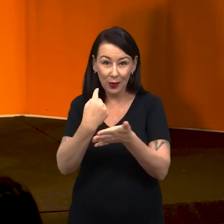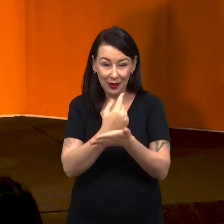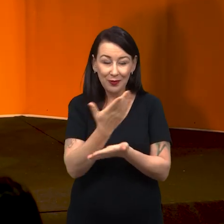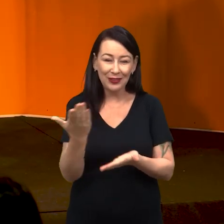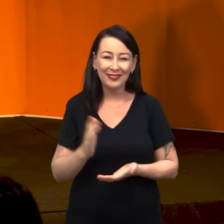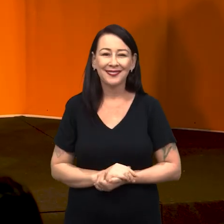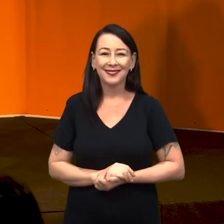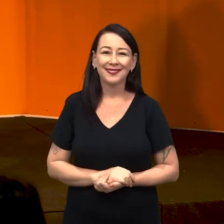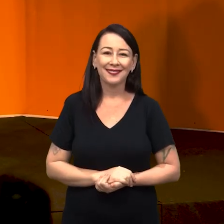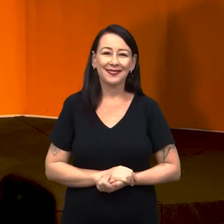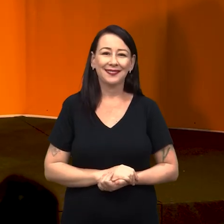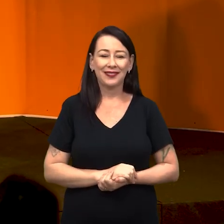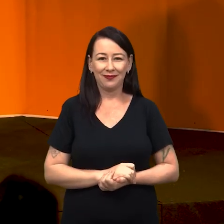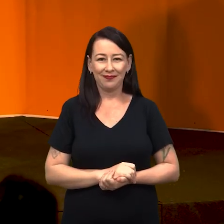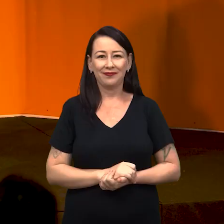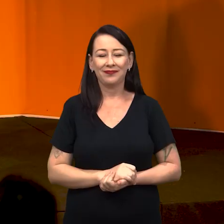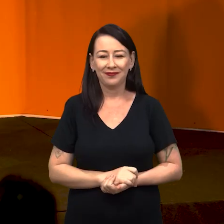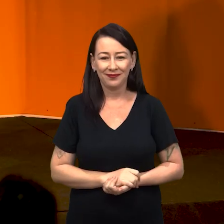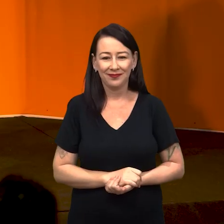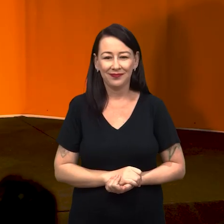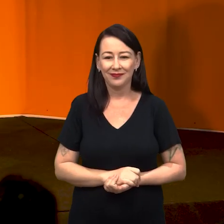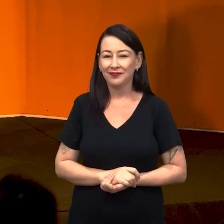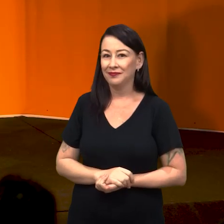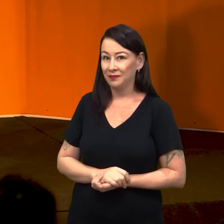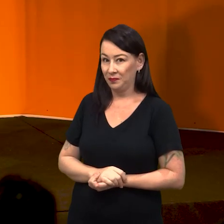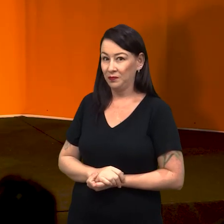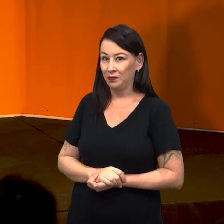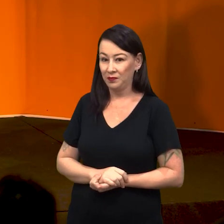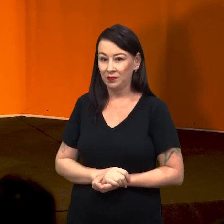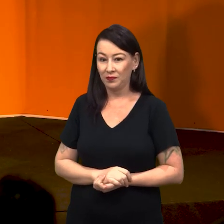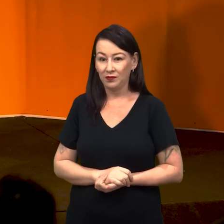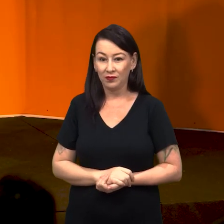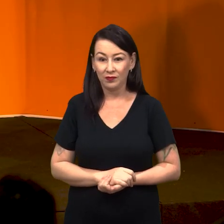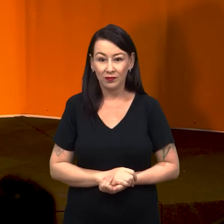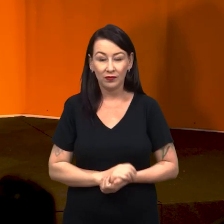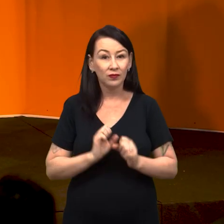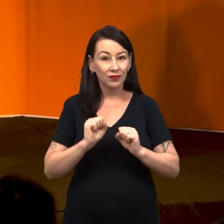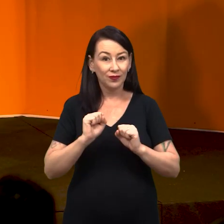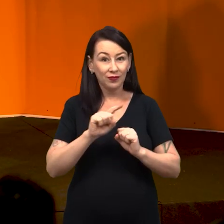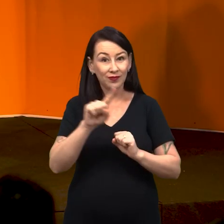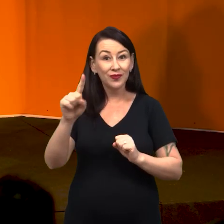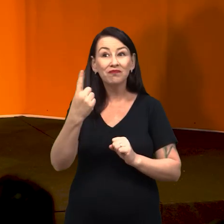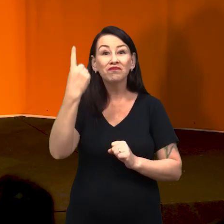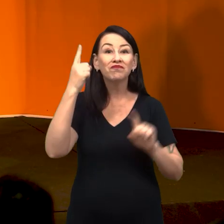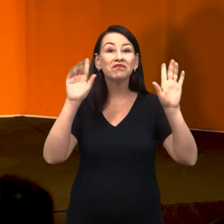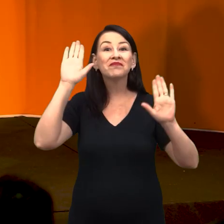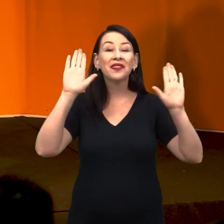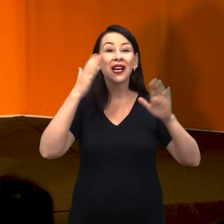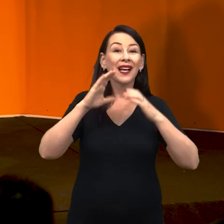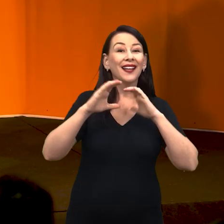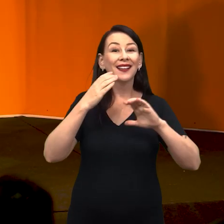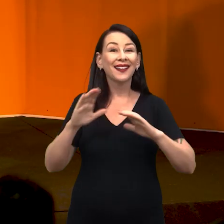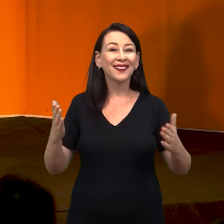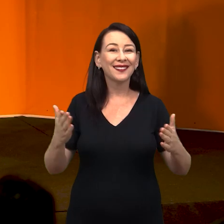perguntarem. É isso. Ô, gente, quem for... Pode ser para cantar também uma, viu?